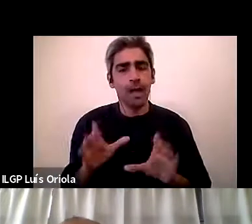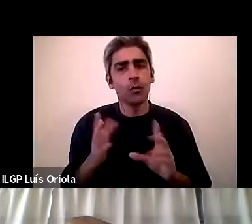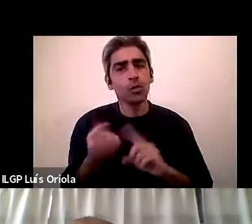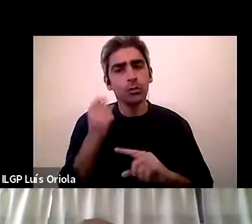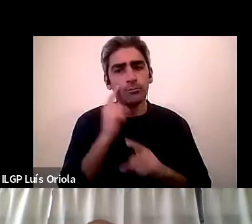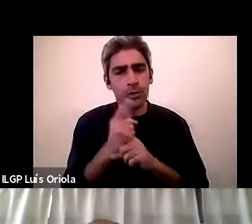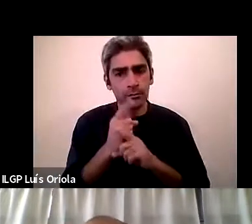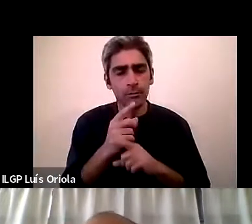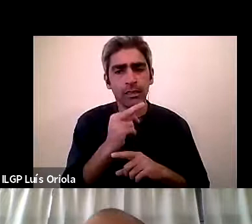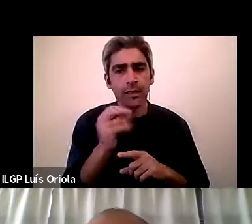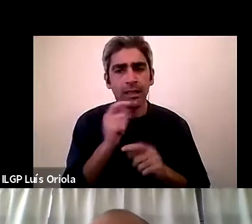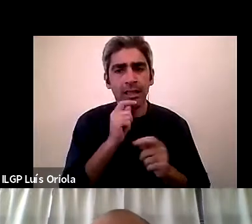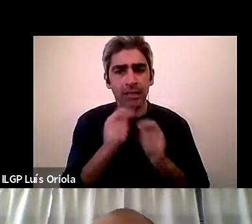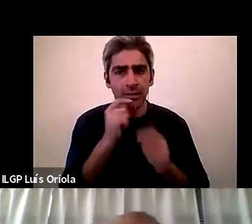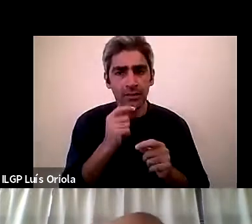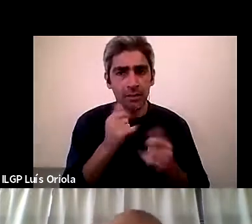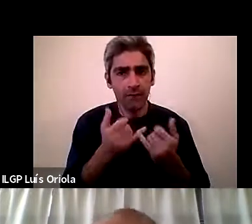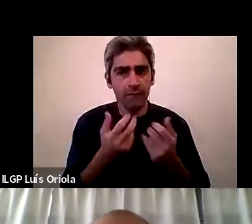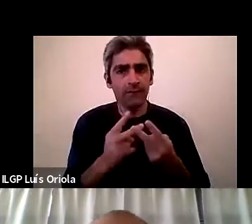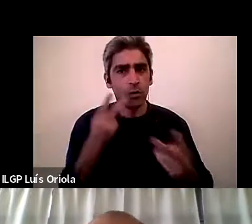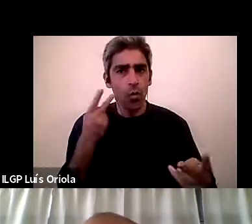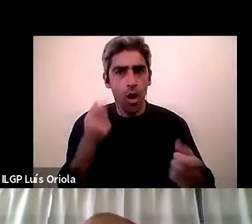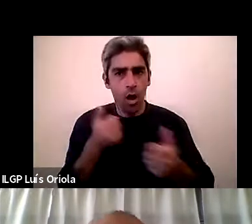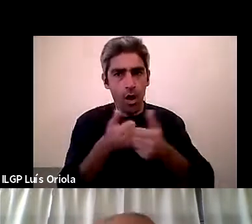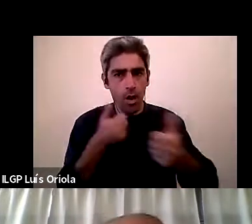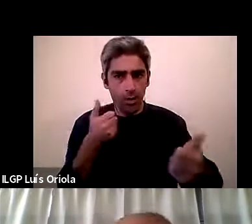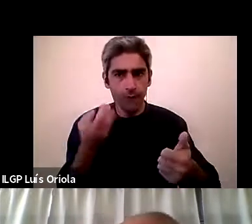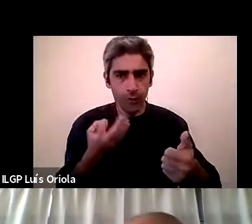30 entrevistas virtuais, portanto, usando